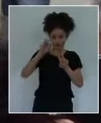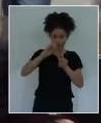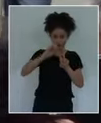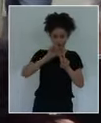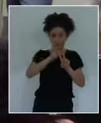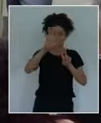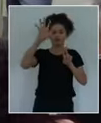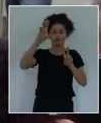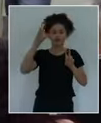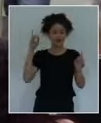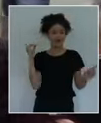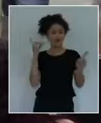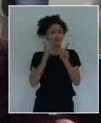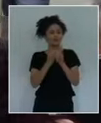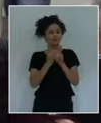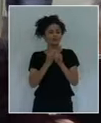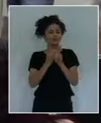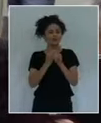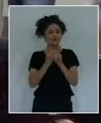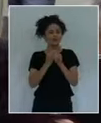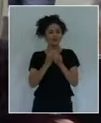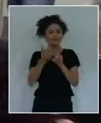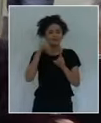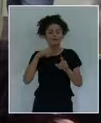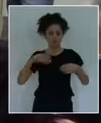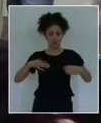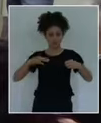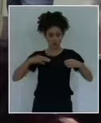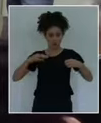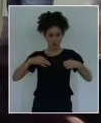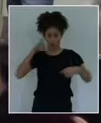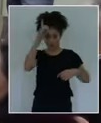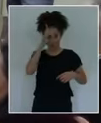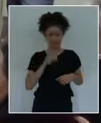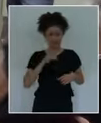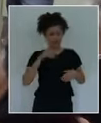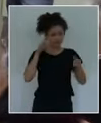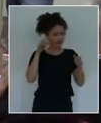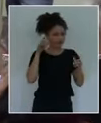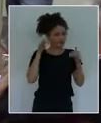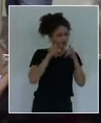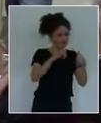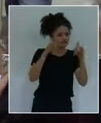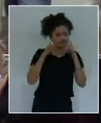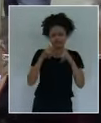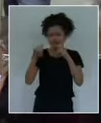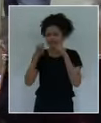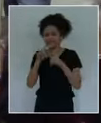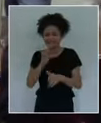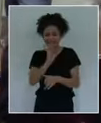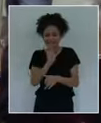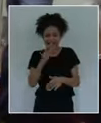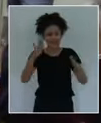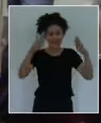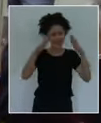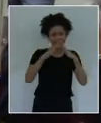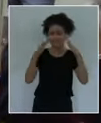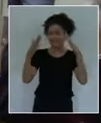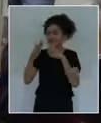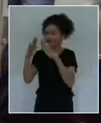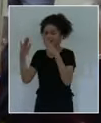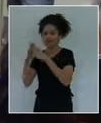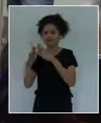As meninas de amarelo avisando de casa em casa. Aí eu entrei no bolo também, avisando. Aí